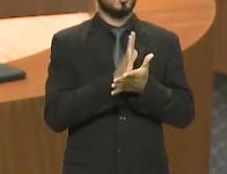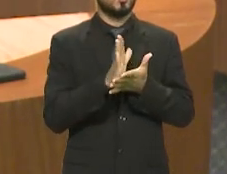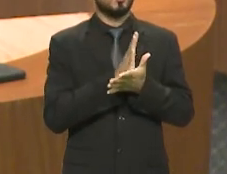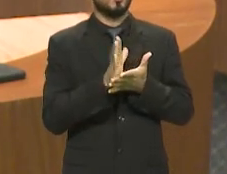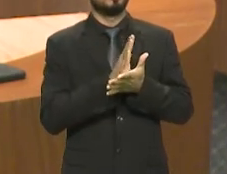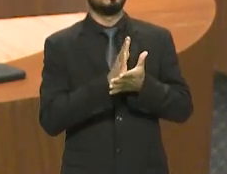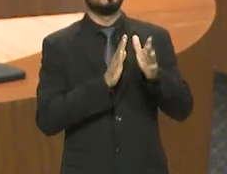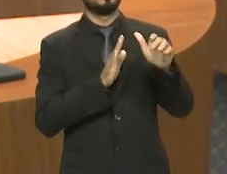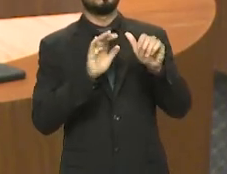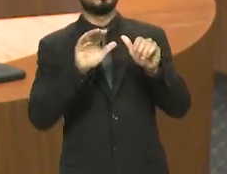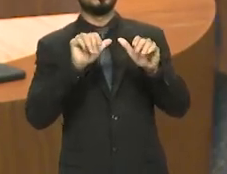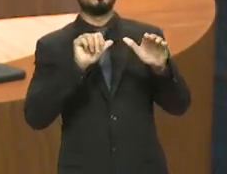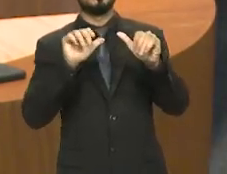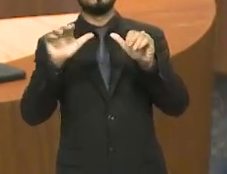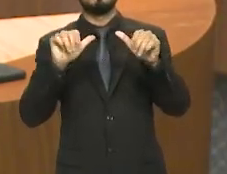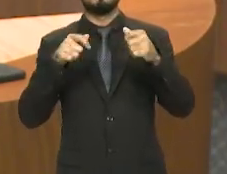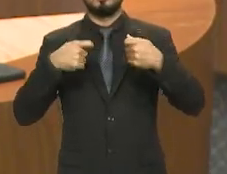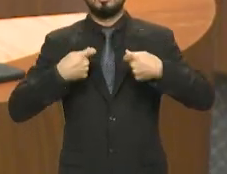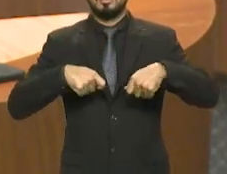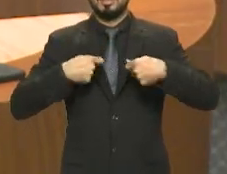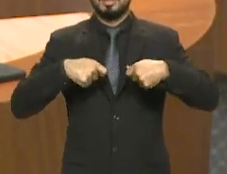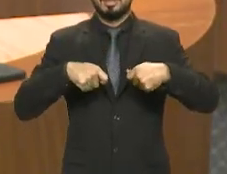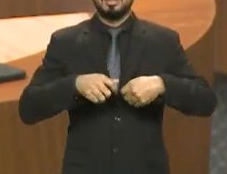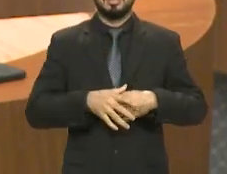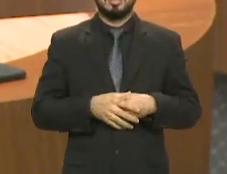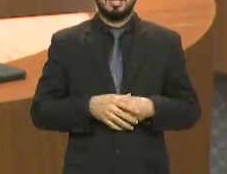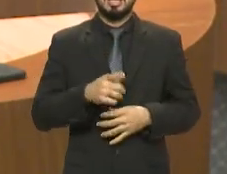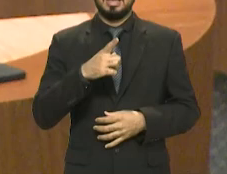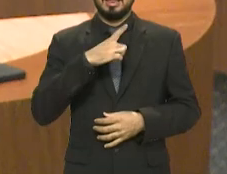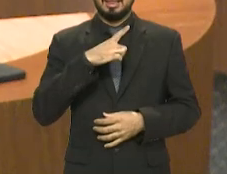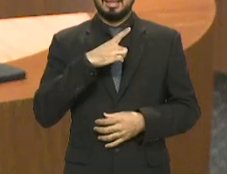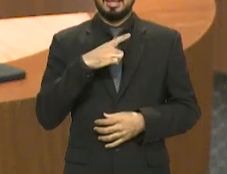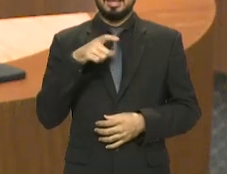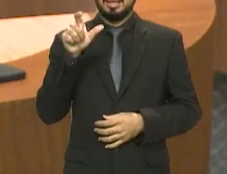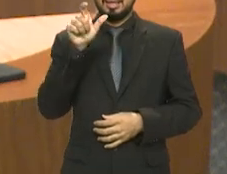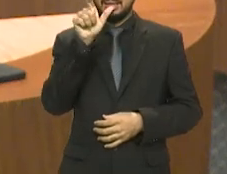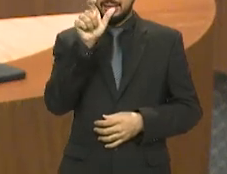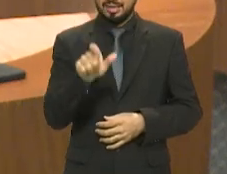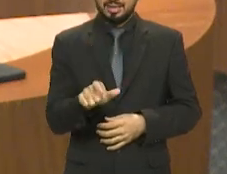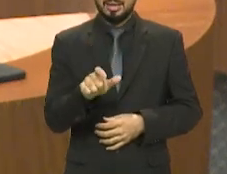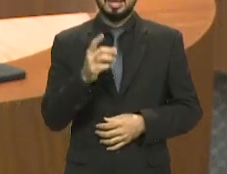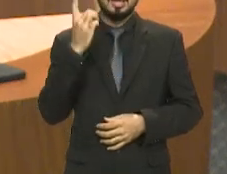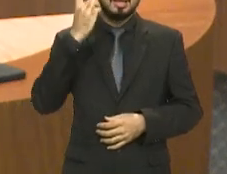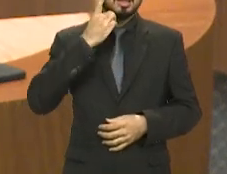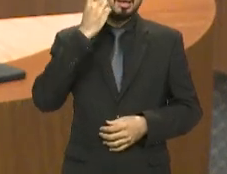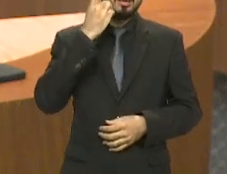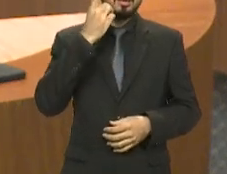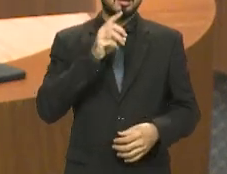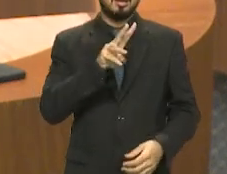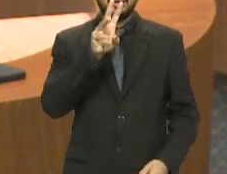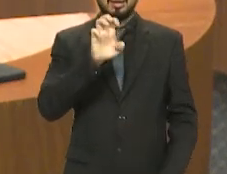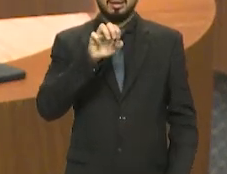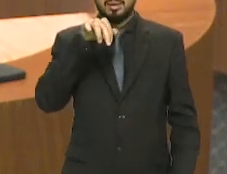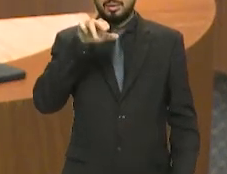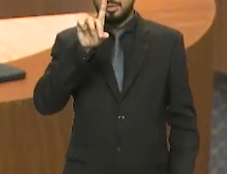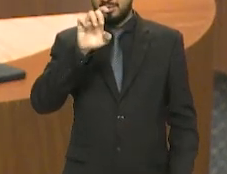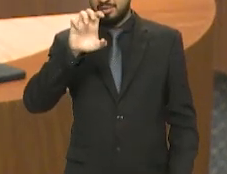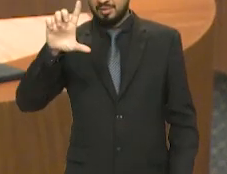Aqui nós temos já o nosso querido deputado Wendel Lages, Ricardo